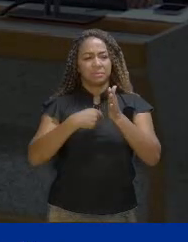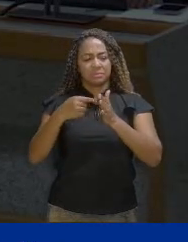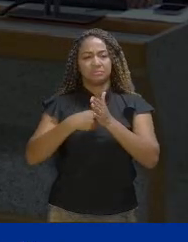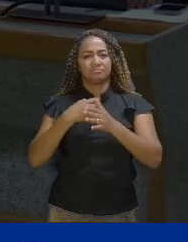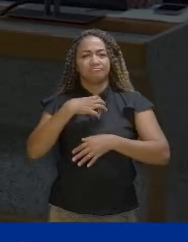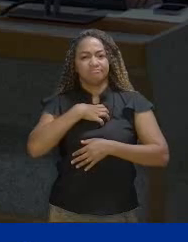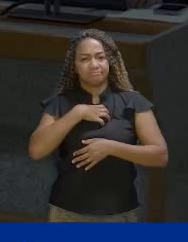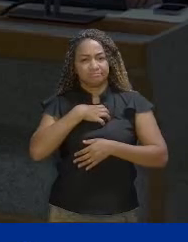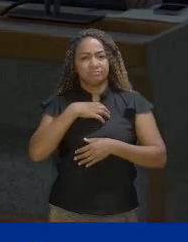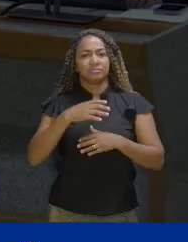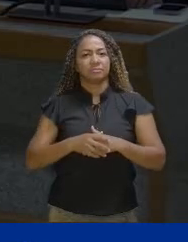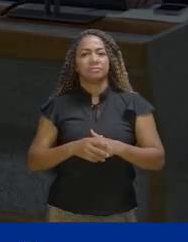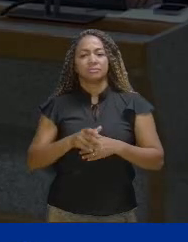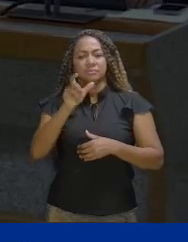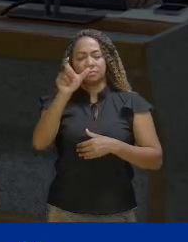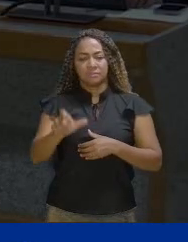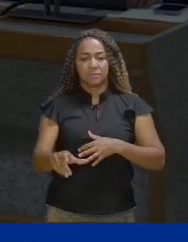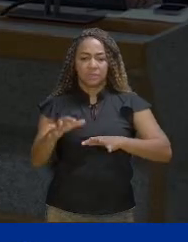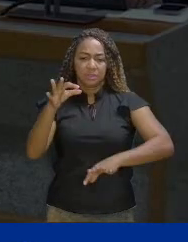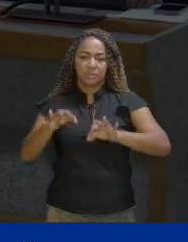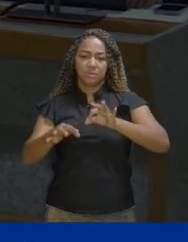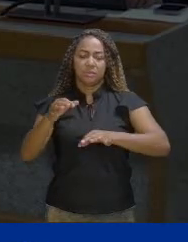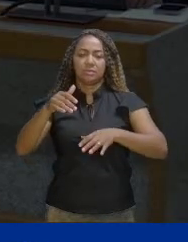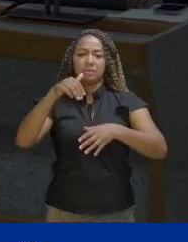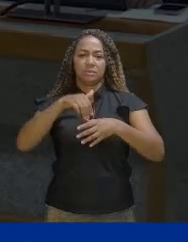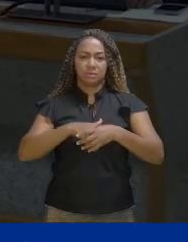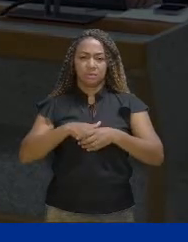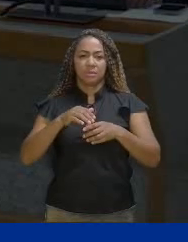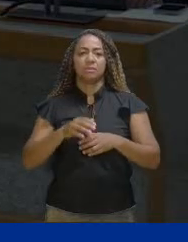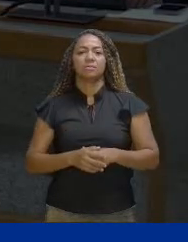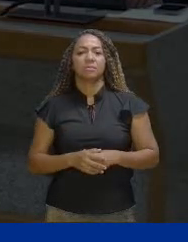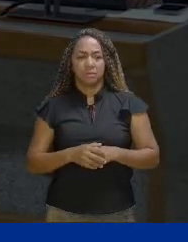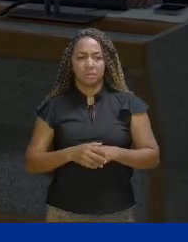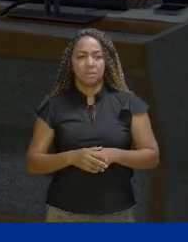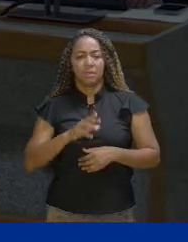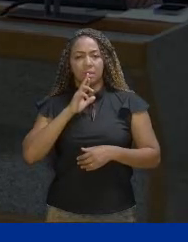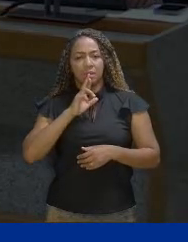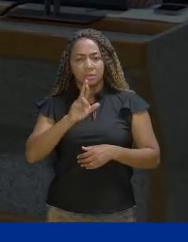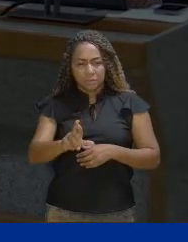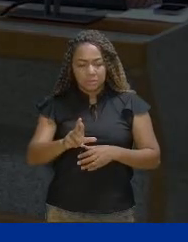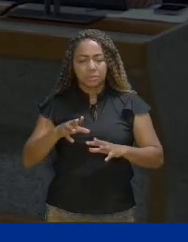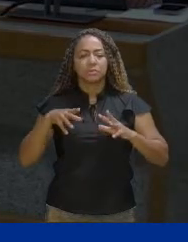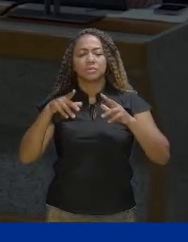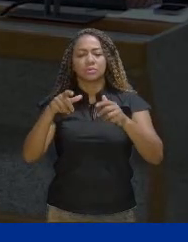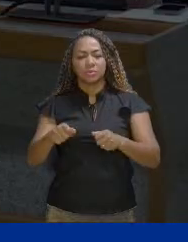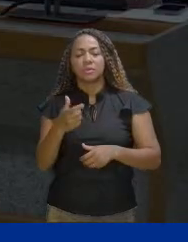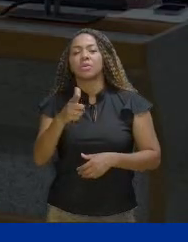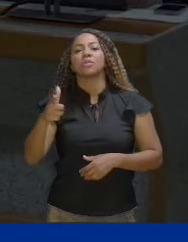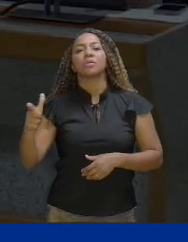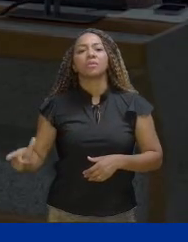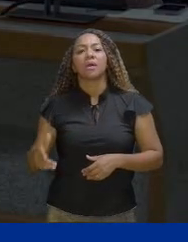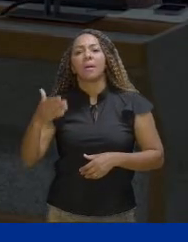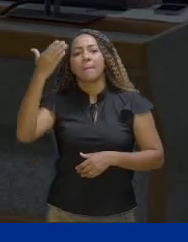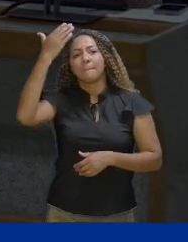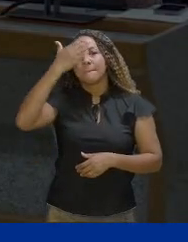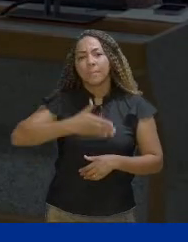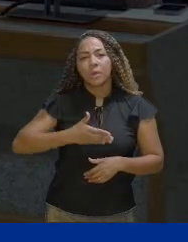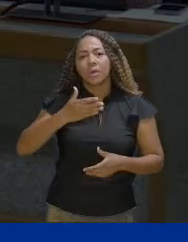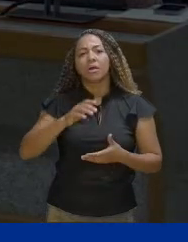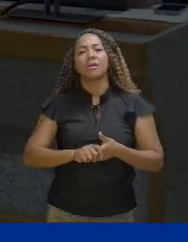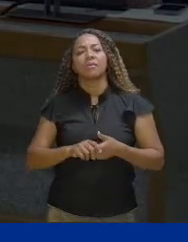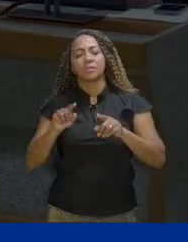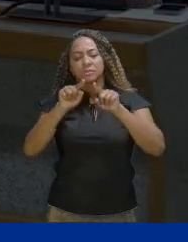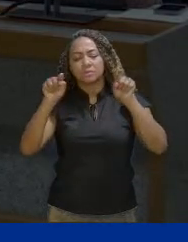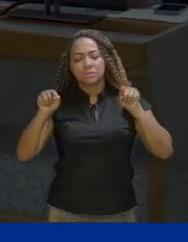sensível quando dirigido a um integrante da Justiça Eleitoral. Sempre respondi, em todos os casos, que não existe uma prova cabal de que as